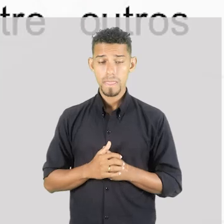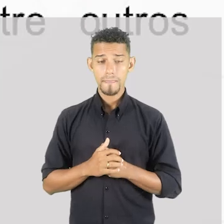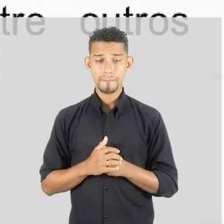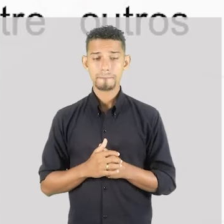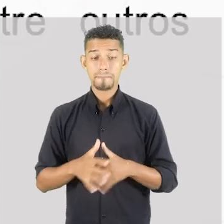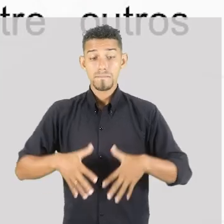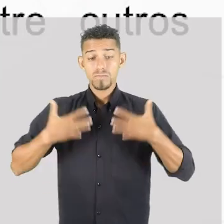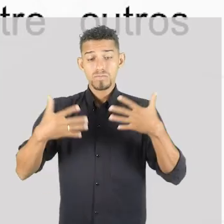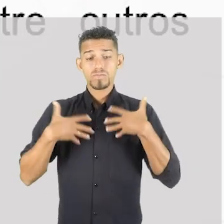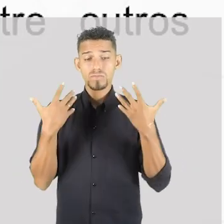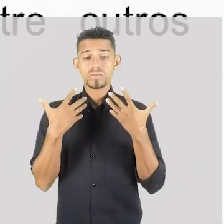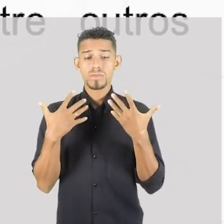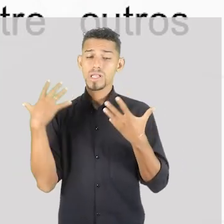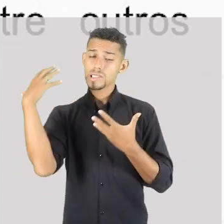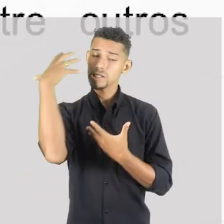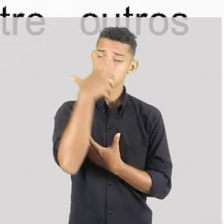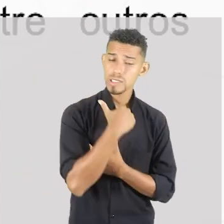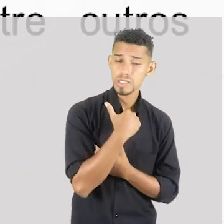alegria,